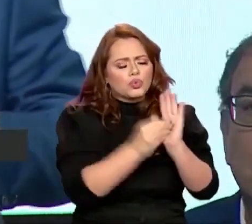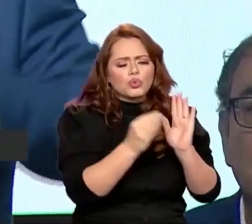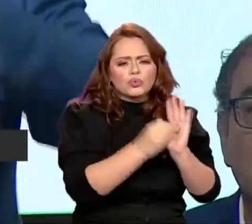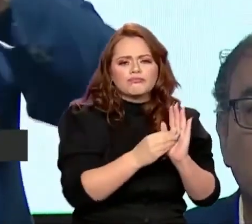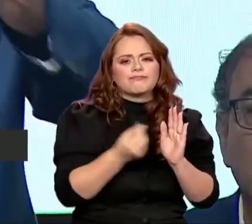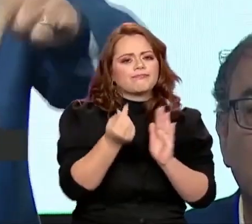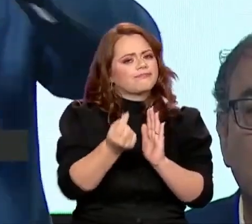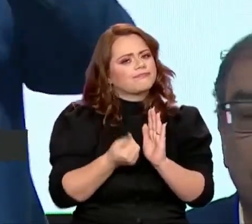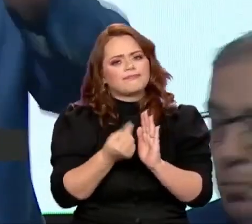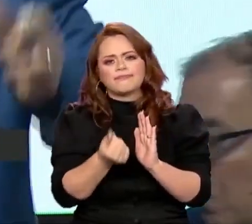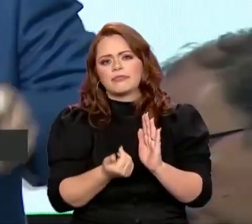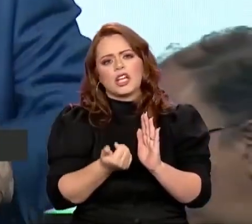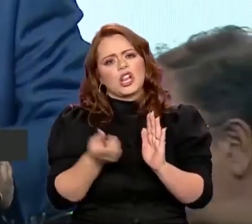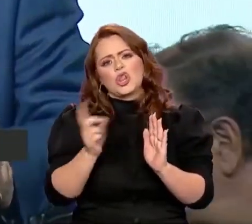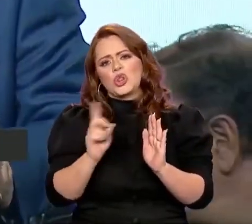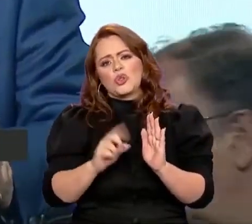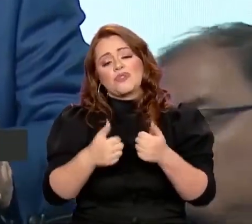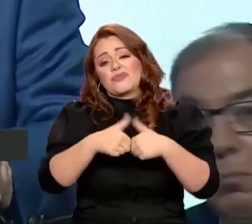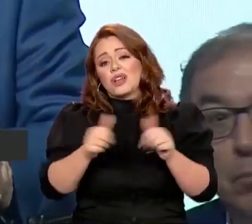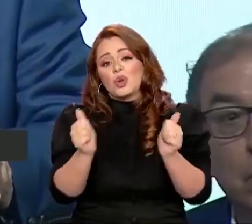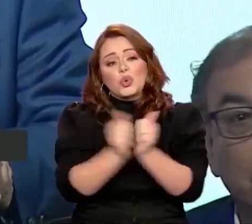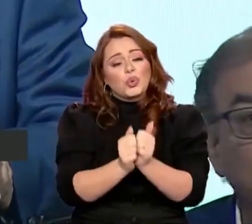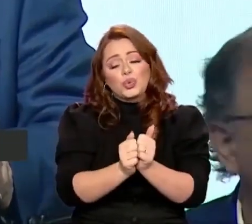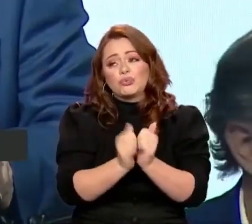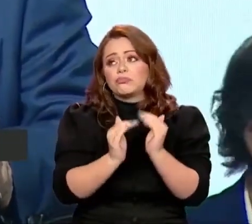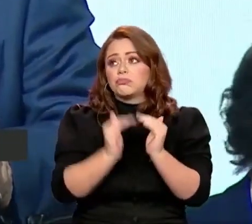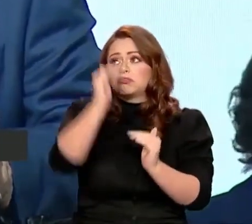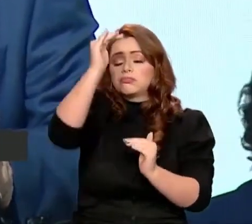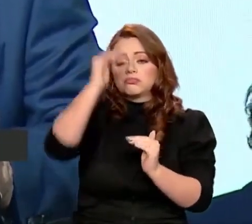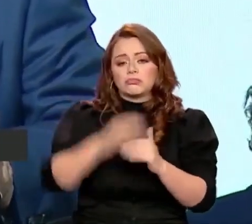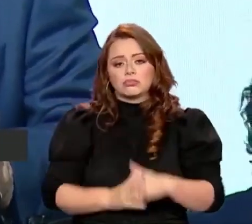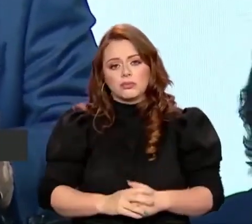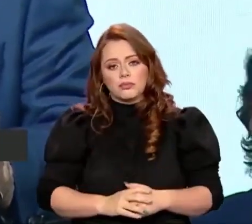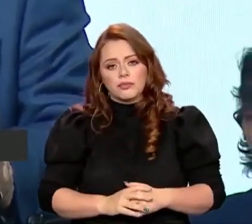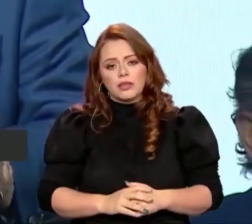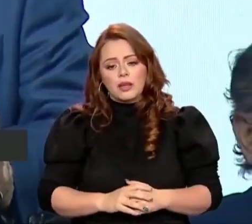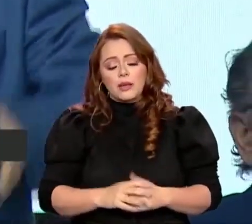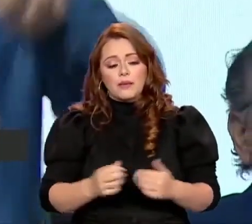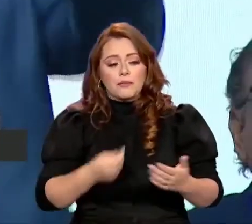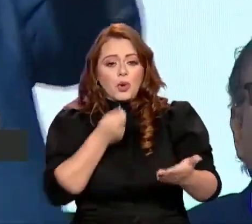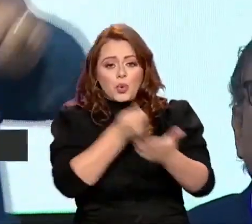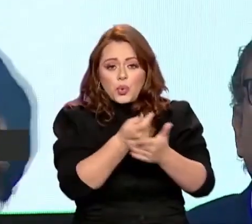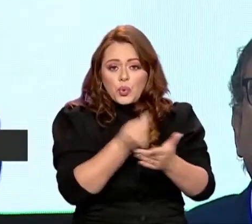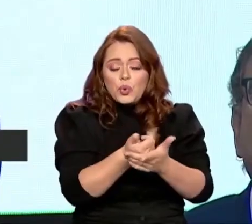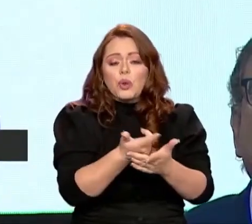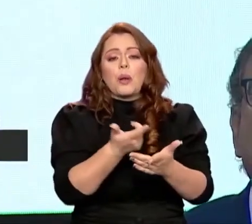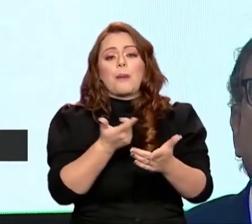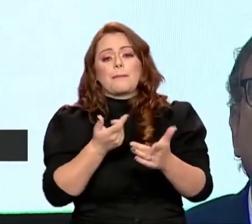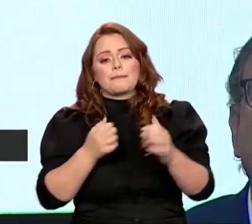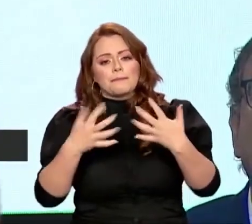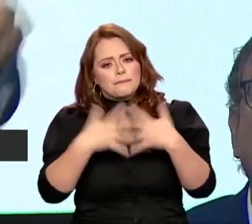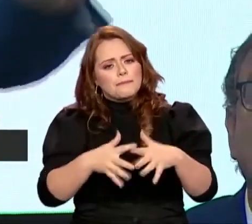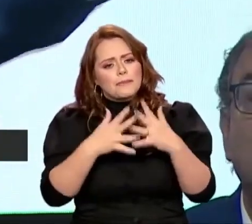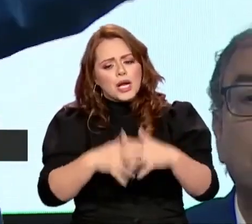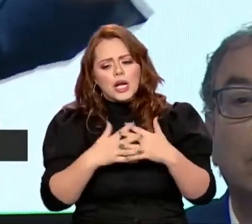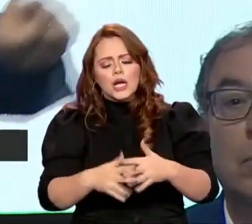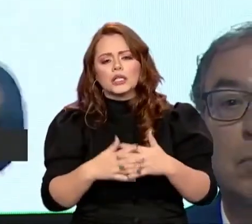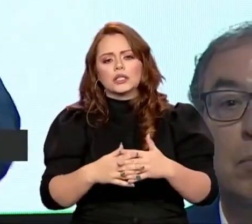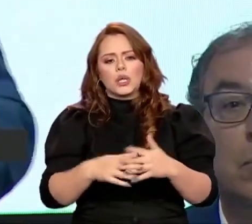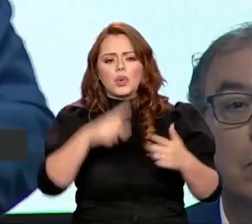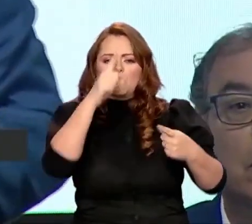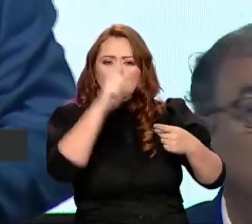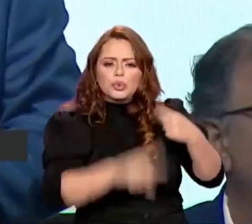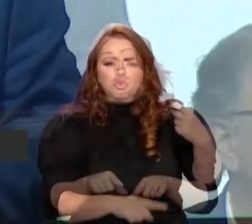muitas vezes o agronegócio não estaria do tamanho que está para financiar as máquinas, para financiar a safra, para garantir